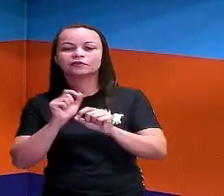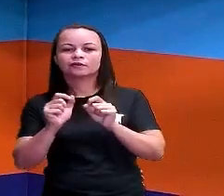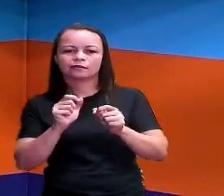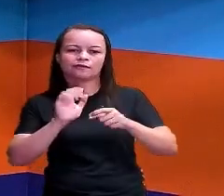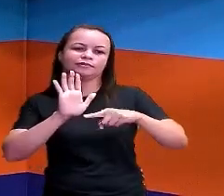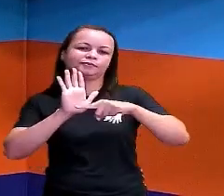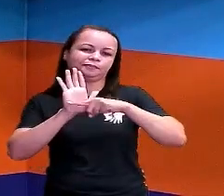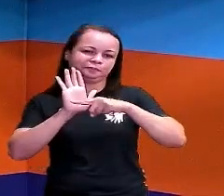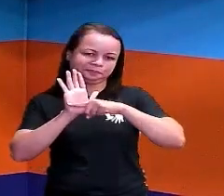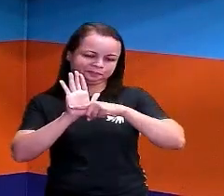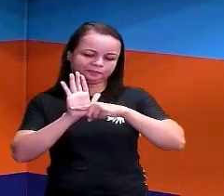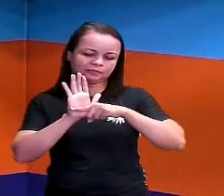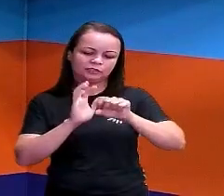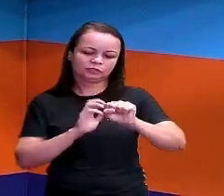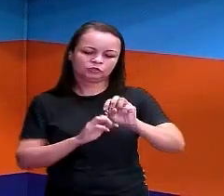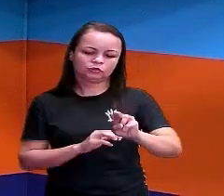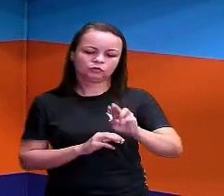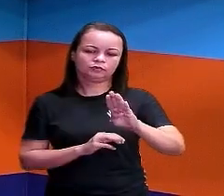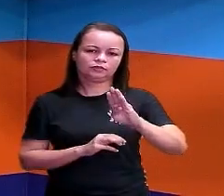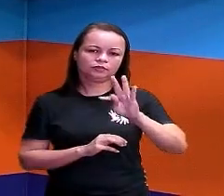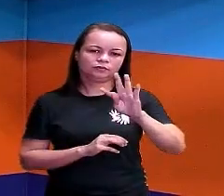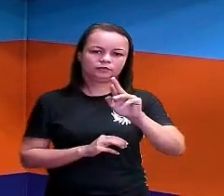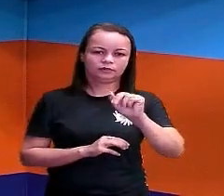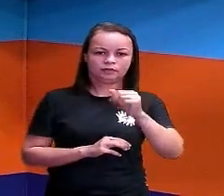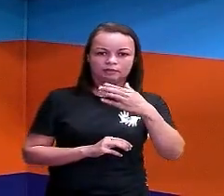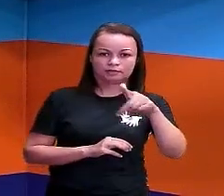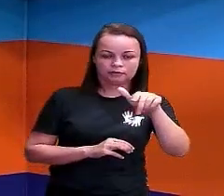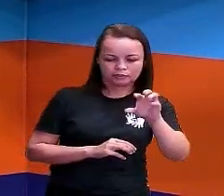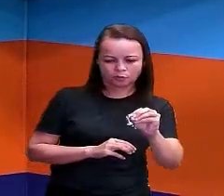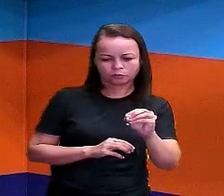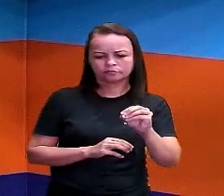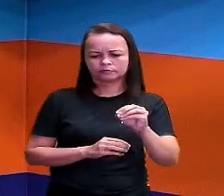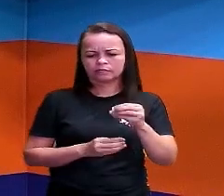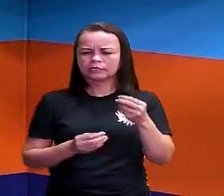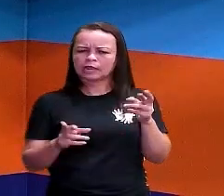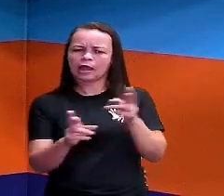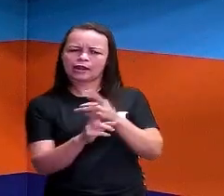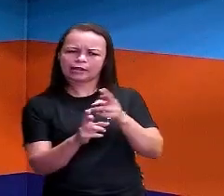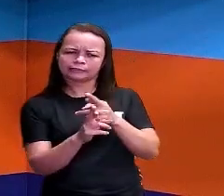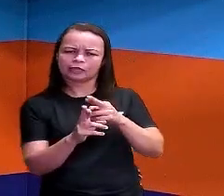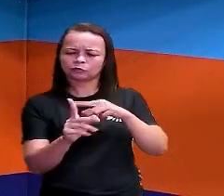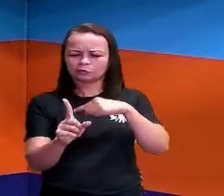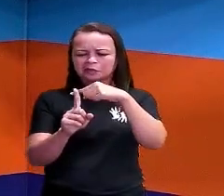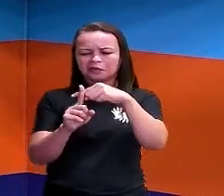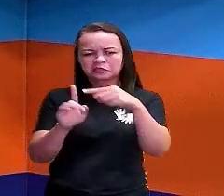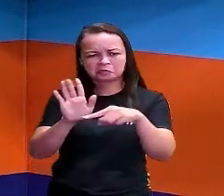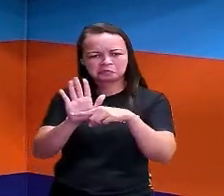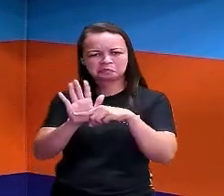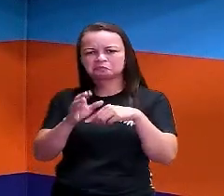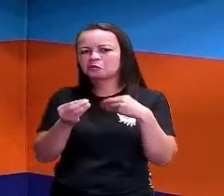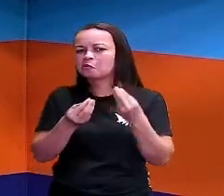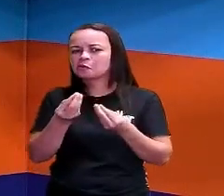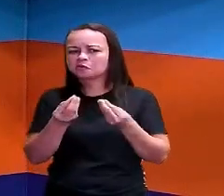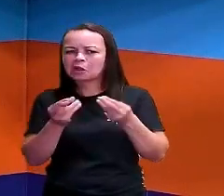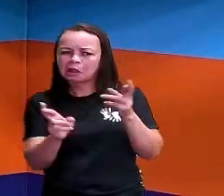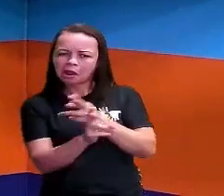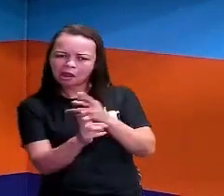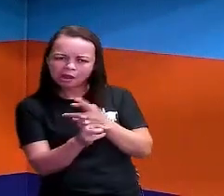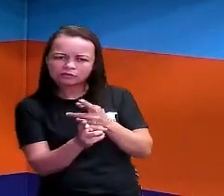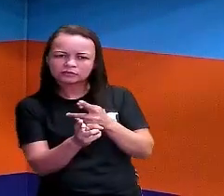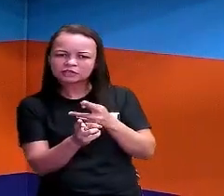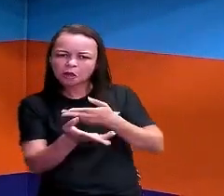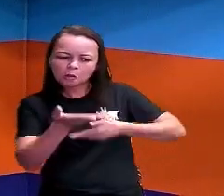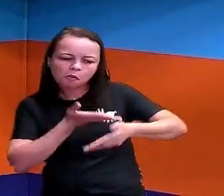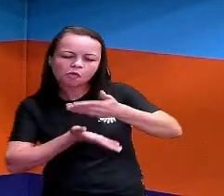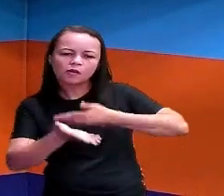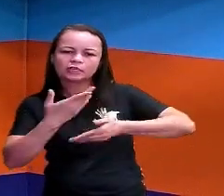subtração para poder trazer essa relação aí da adição e subtração. Será que elas têm essa relação de união